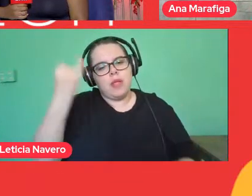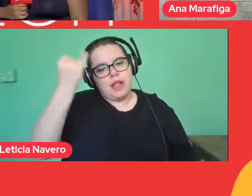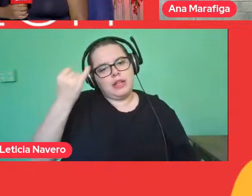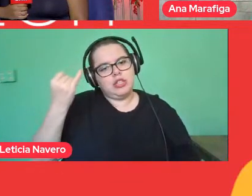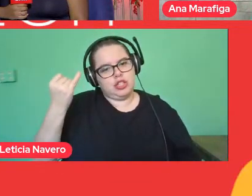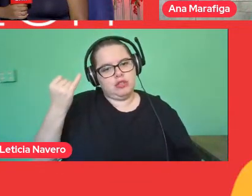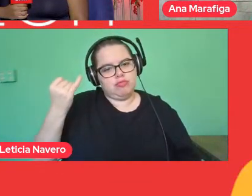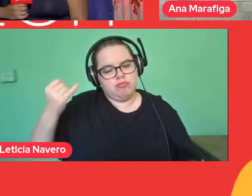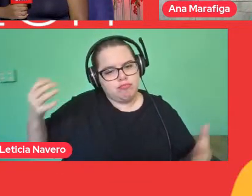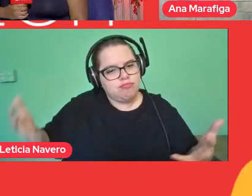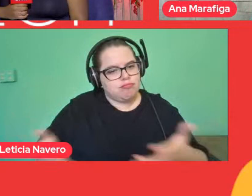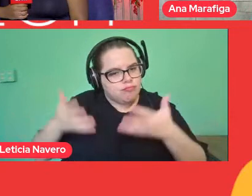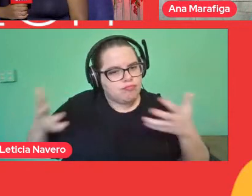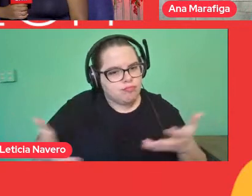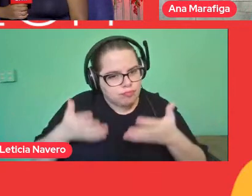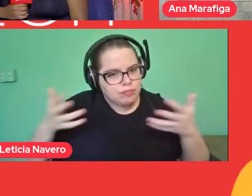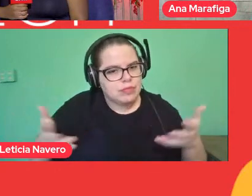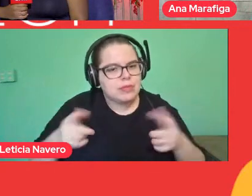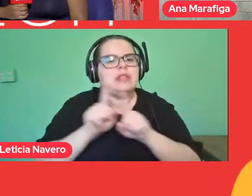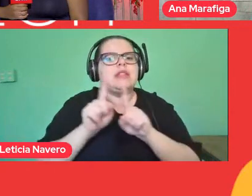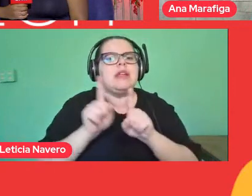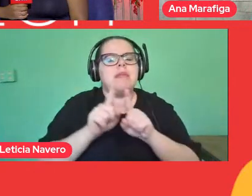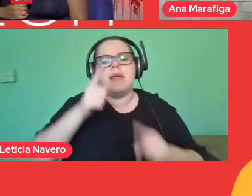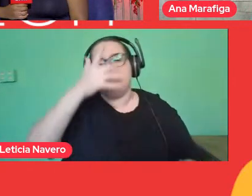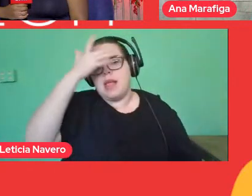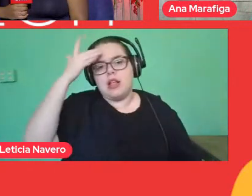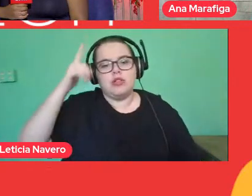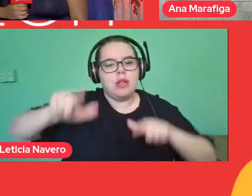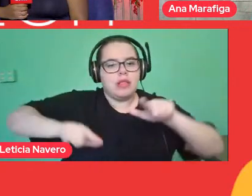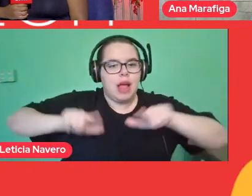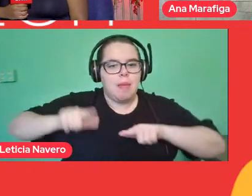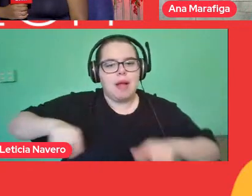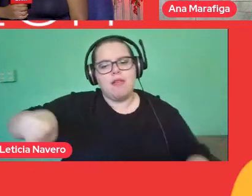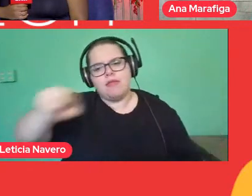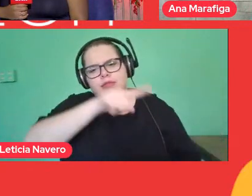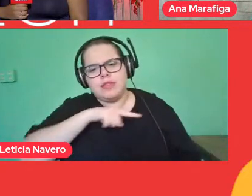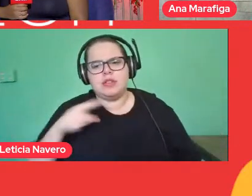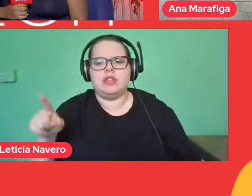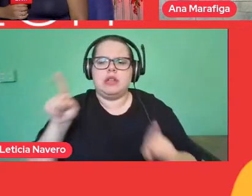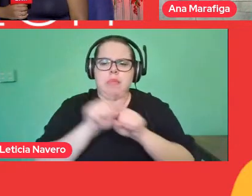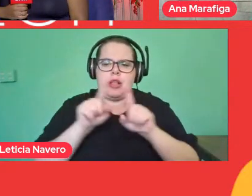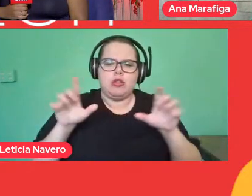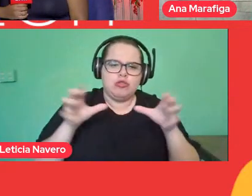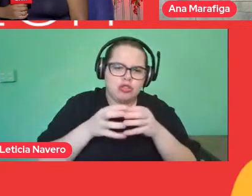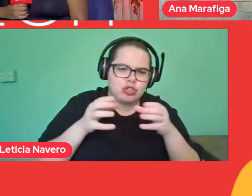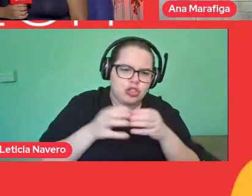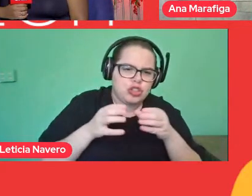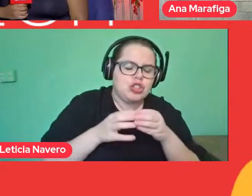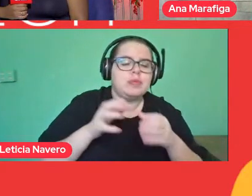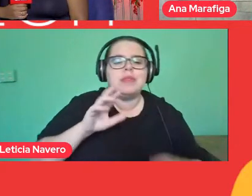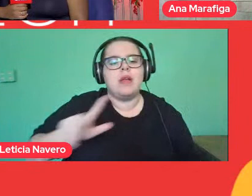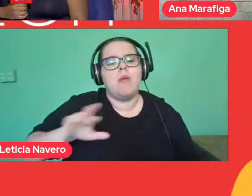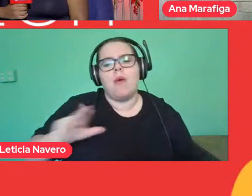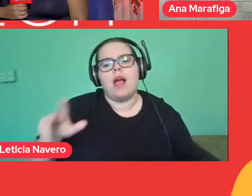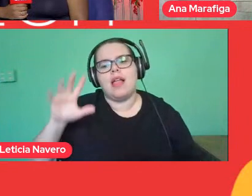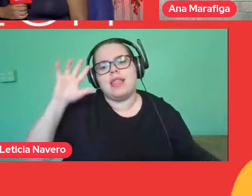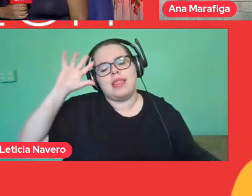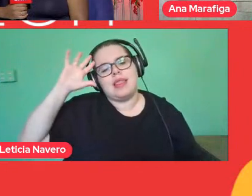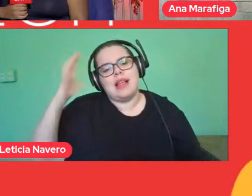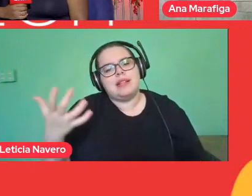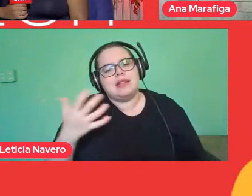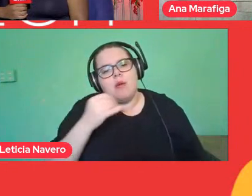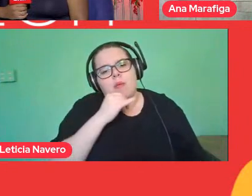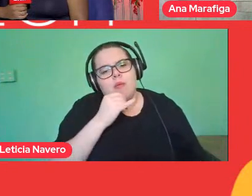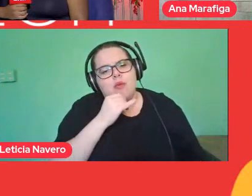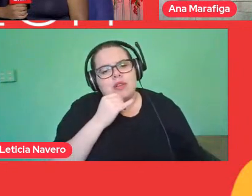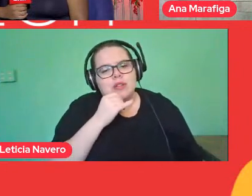manter o engajamento das pessoas que estão trabalhando com você, do seu time, não ser uma decisão